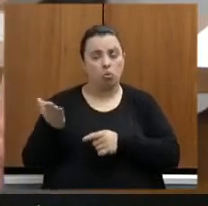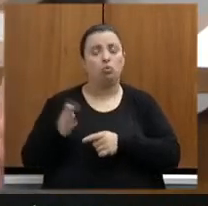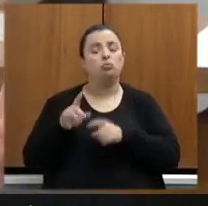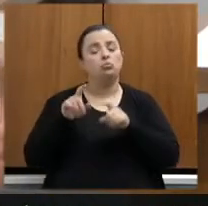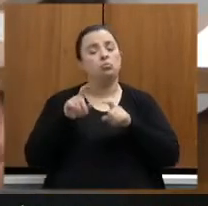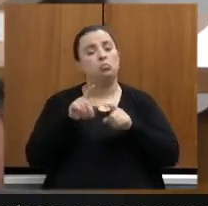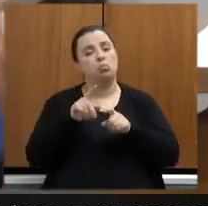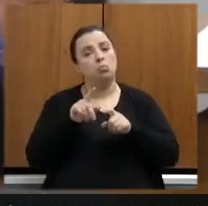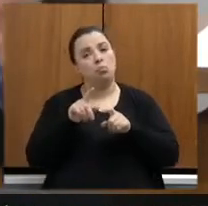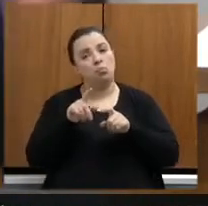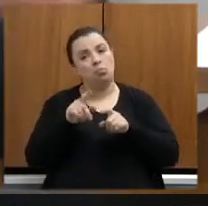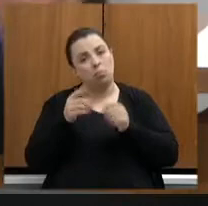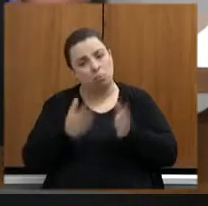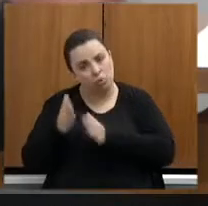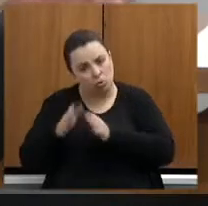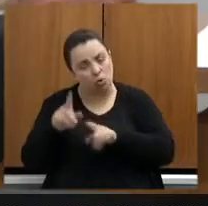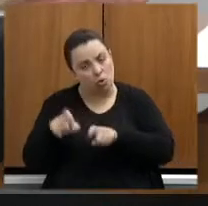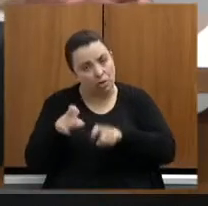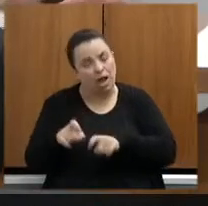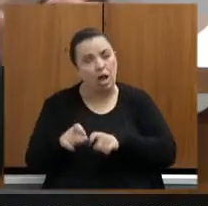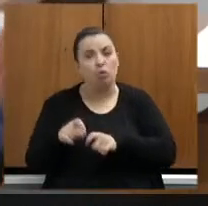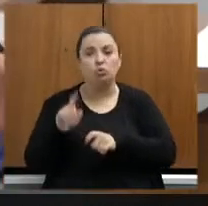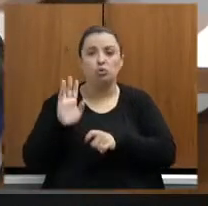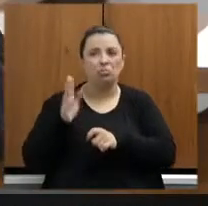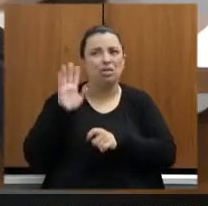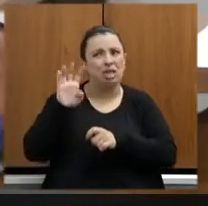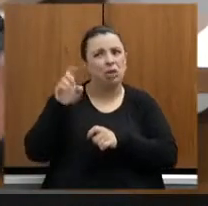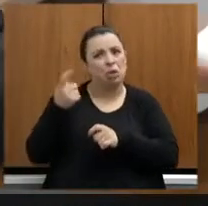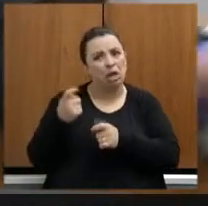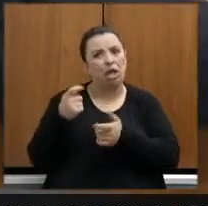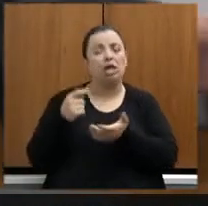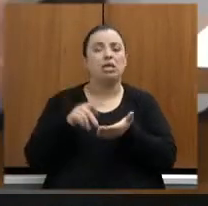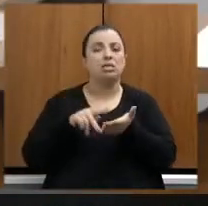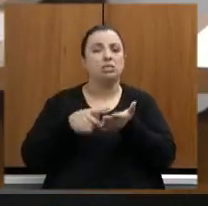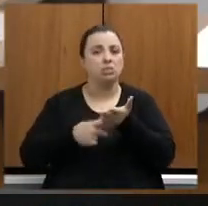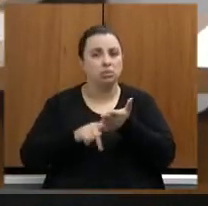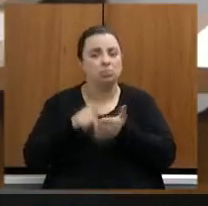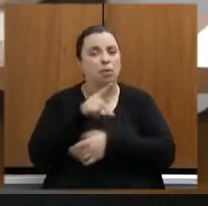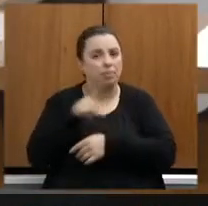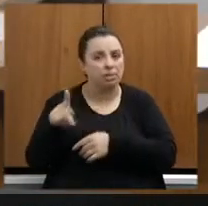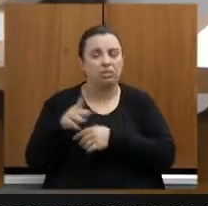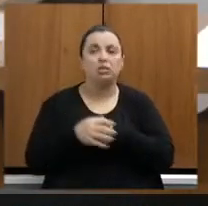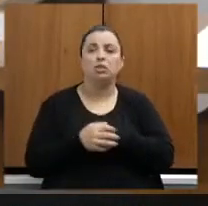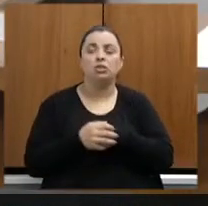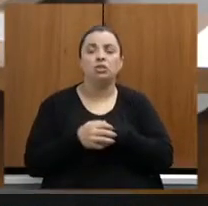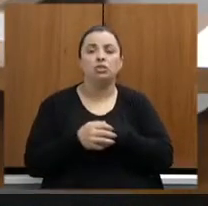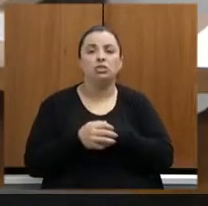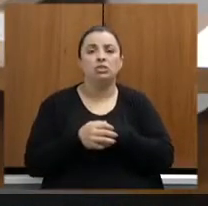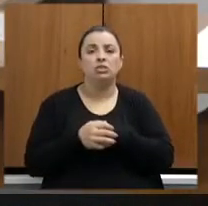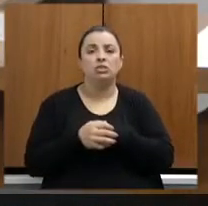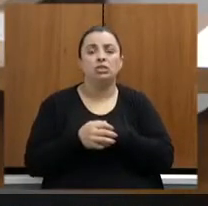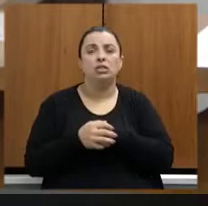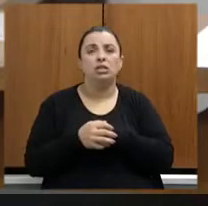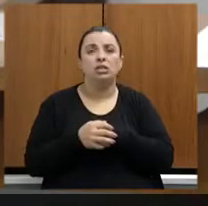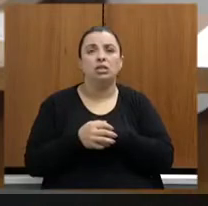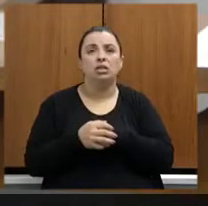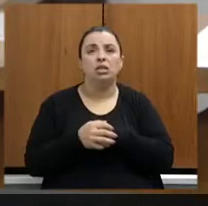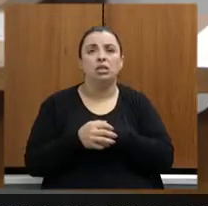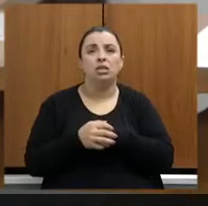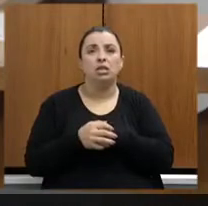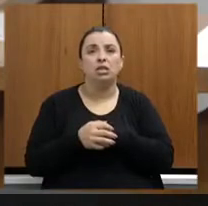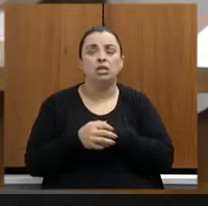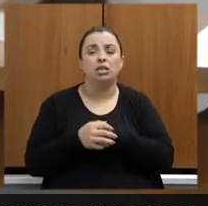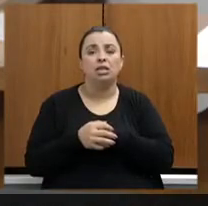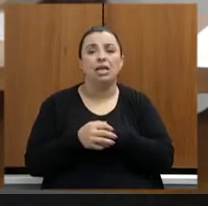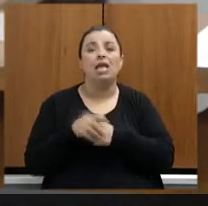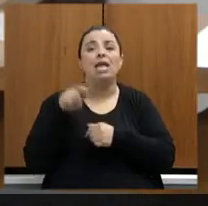vê que 99 você produtor rural não quer perguntar Amendoim A tira suas portas a da da do